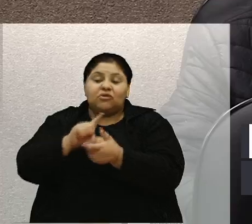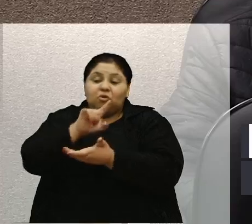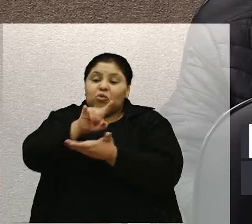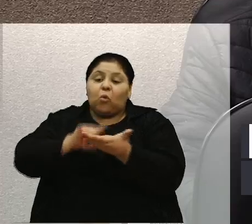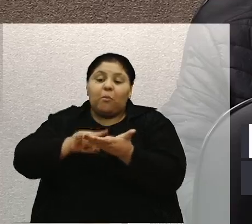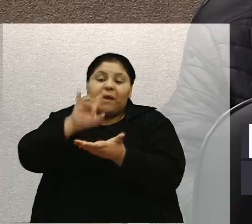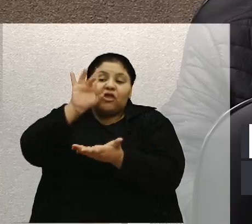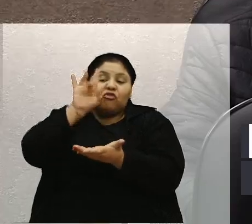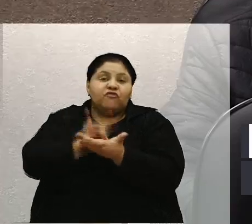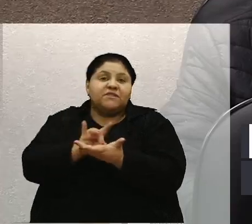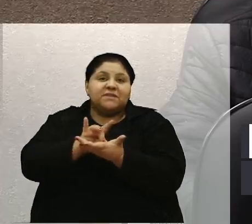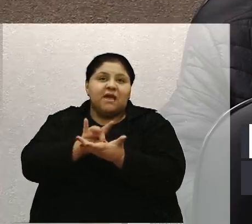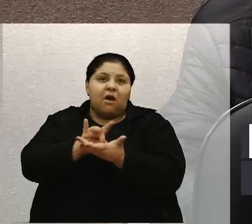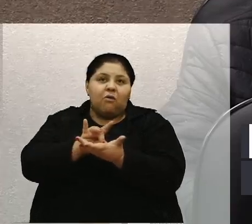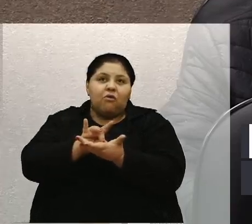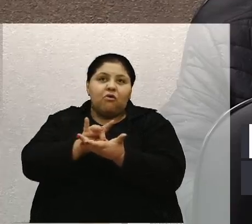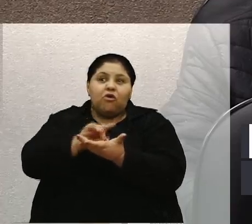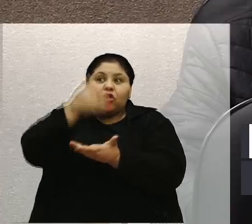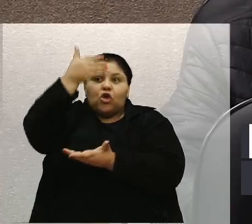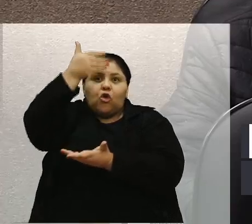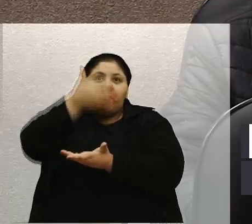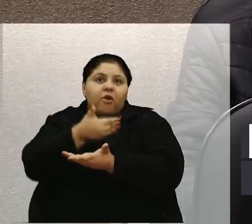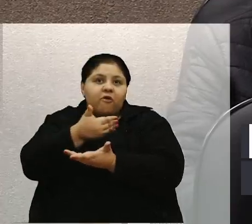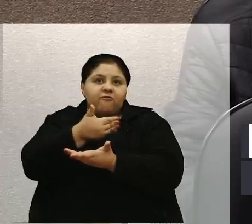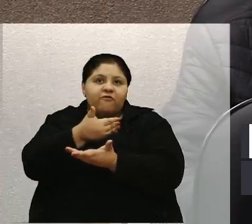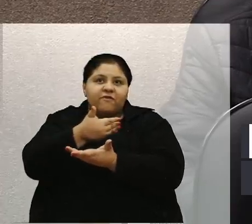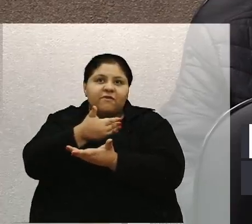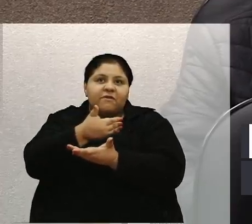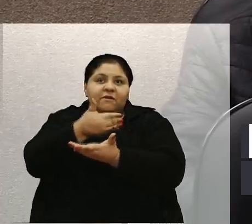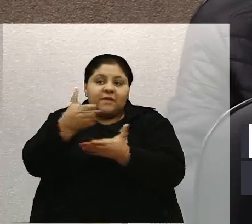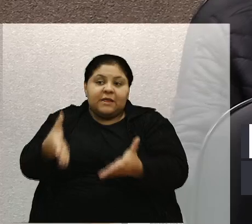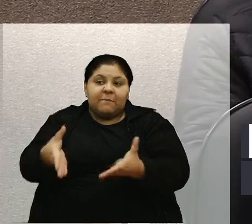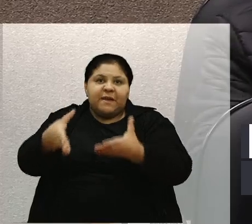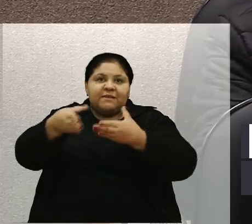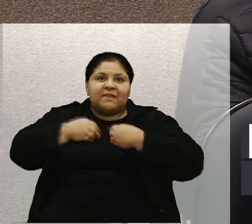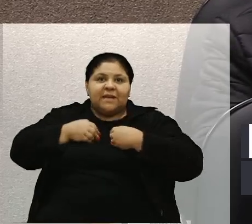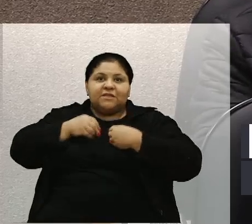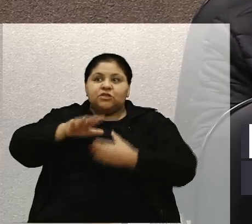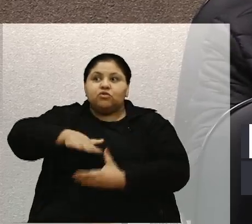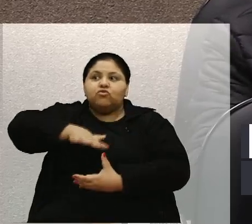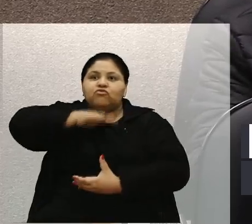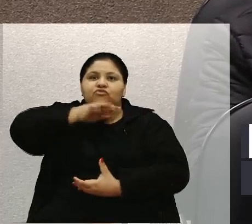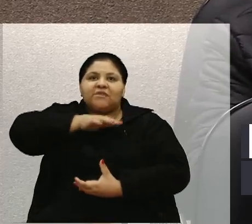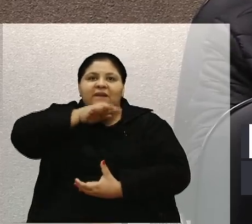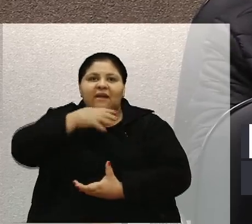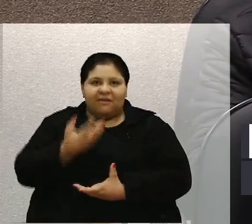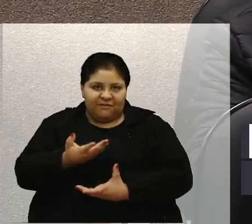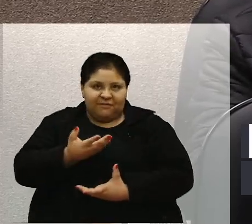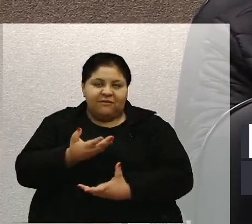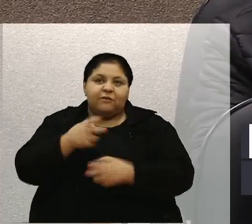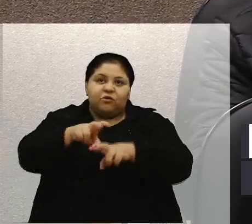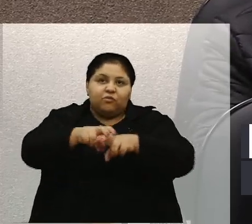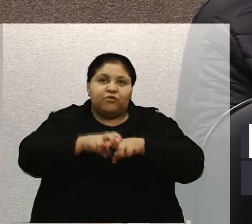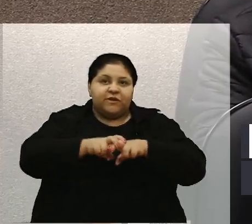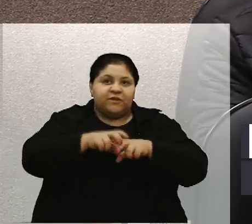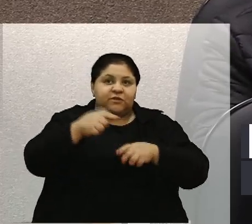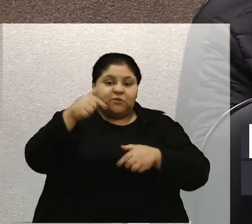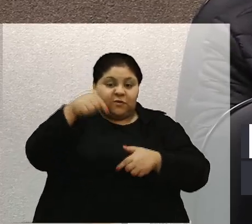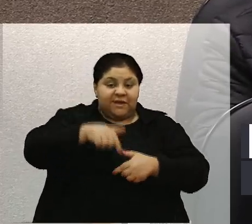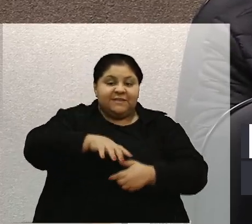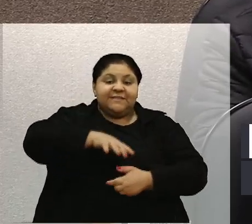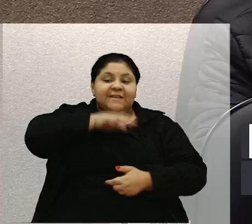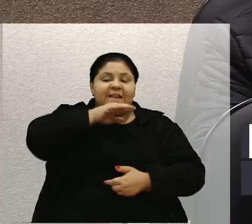que em razão disso não são donas, né, da sua própria residência. Por isso, esse terreno é meu, é